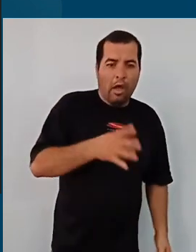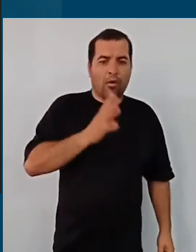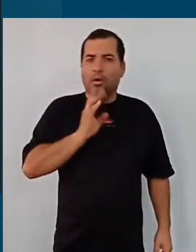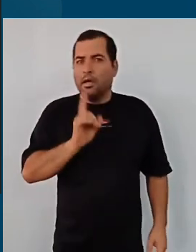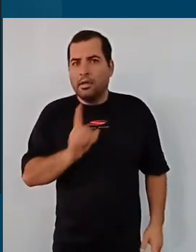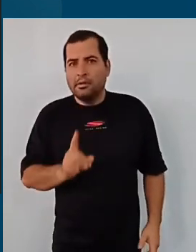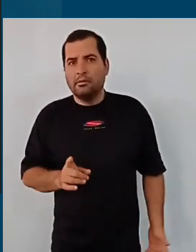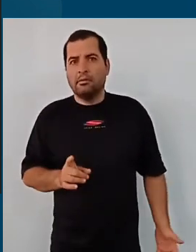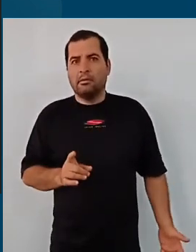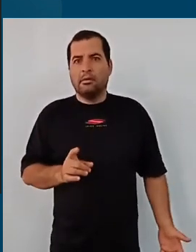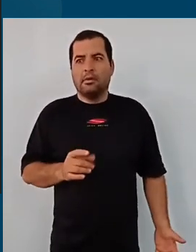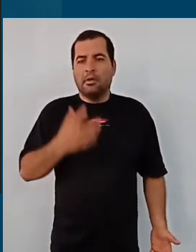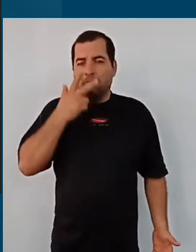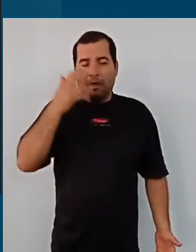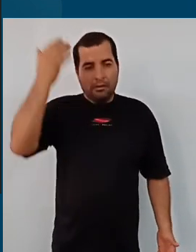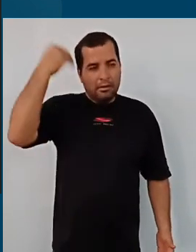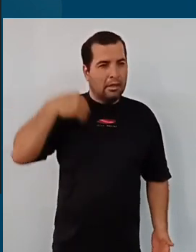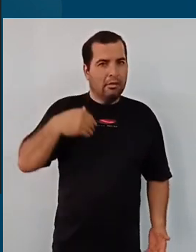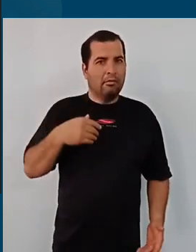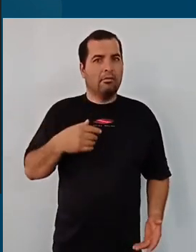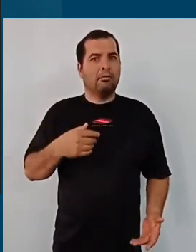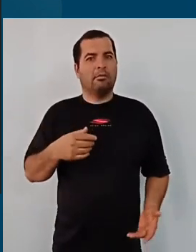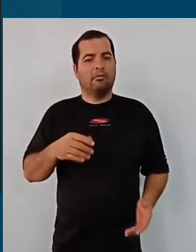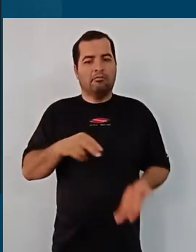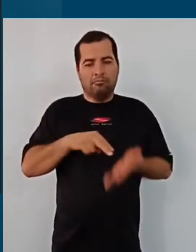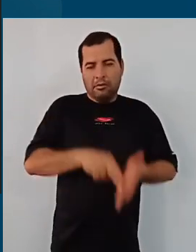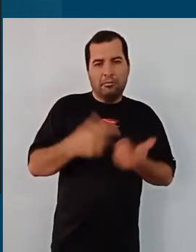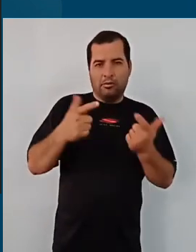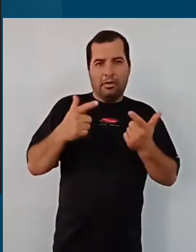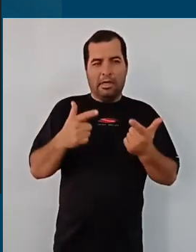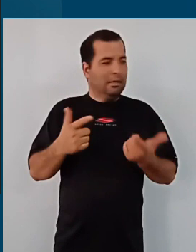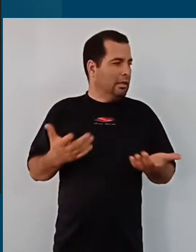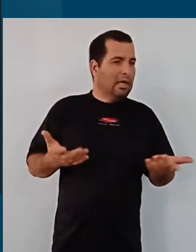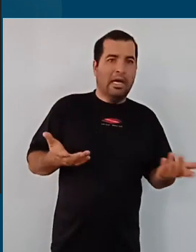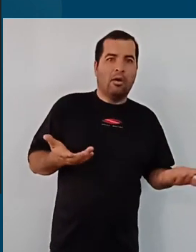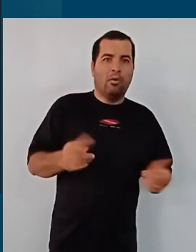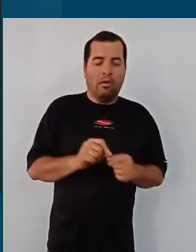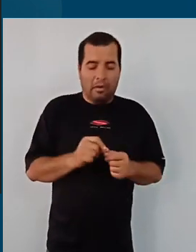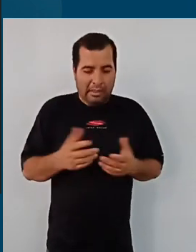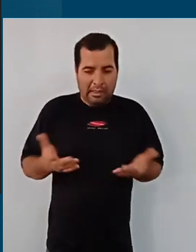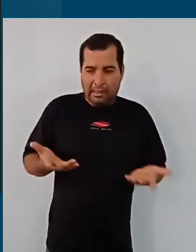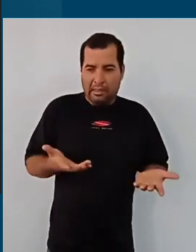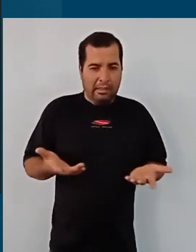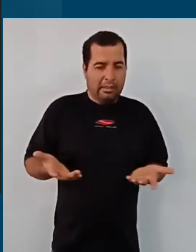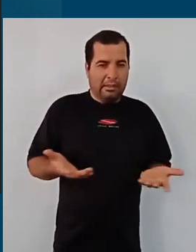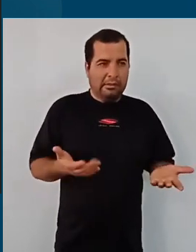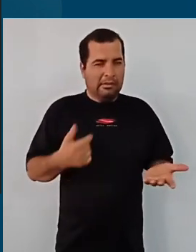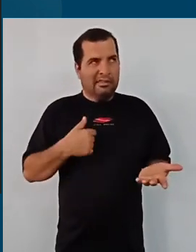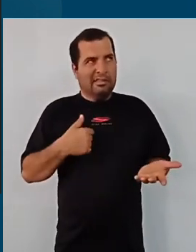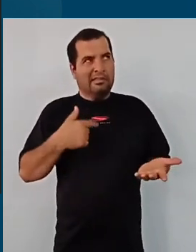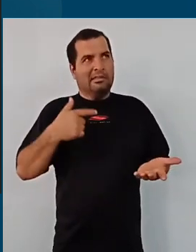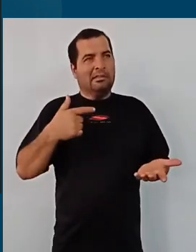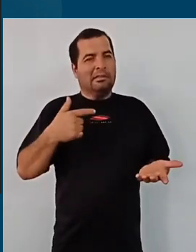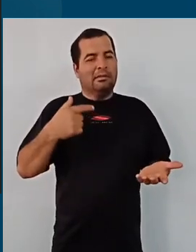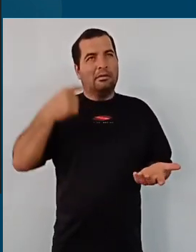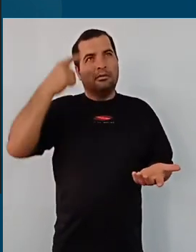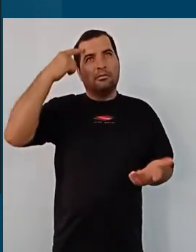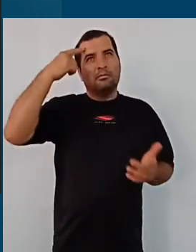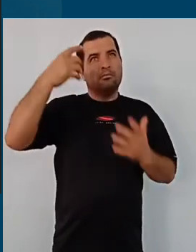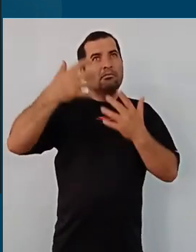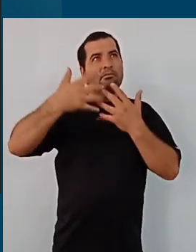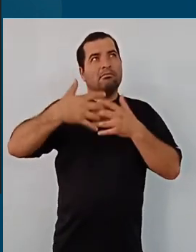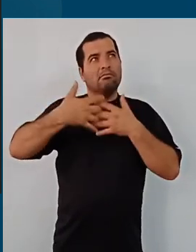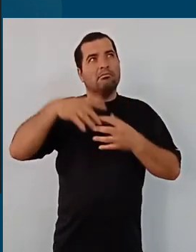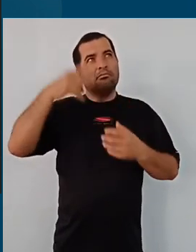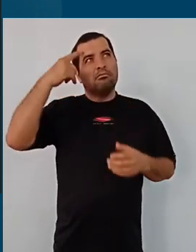não estabilizado cognitivamente, a pessoa recorre a diferentes esquemas,